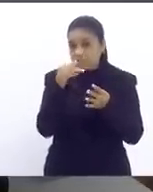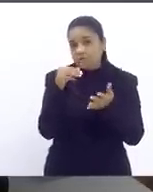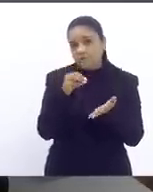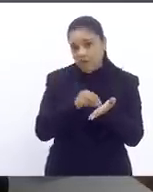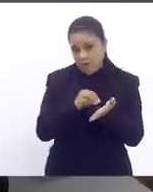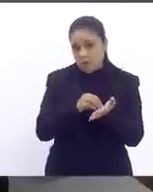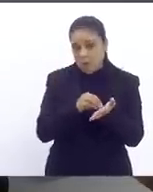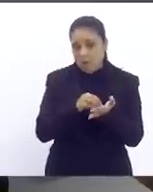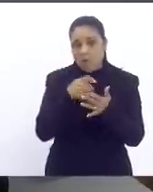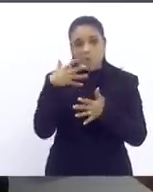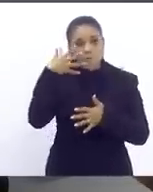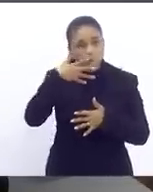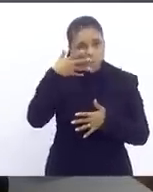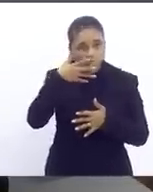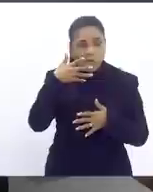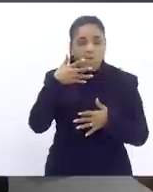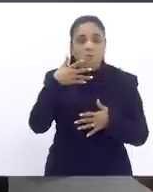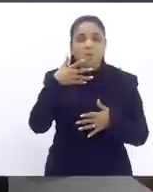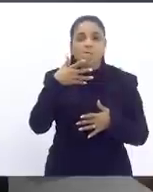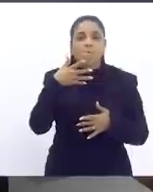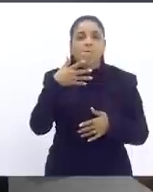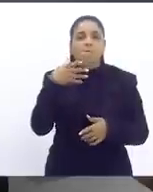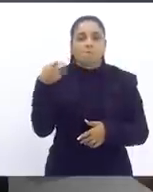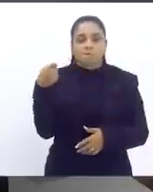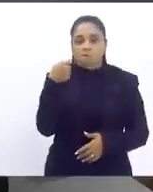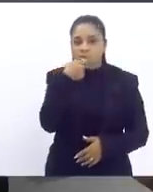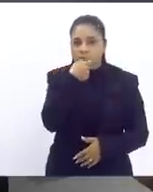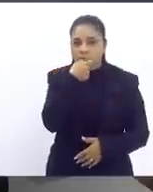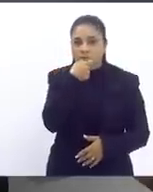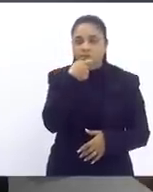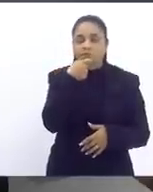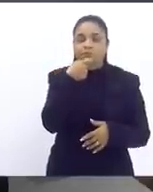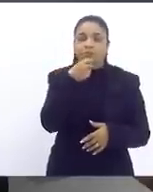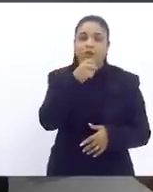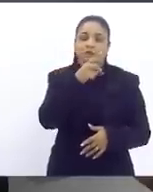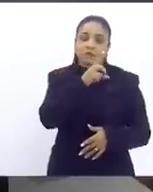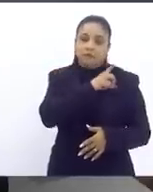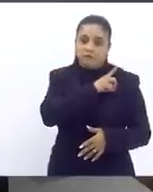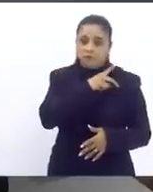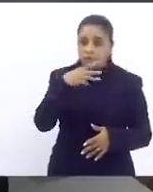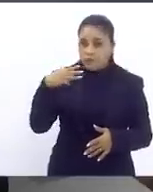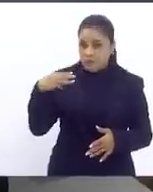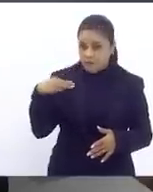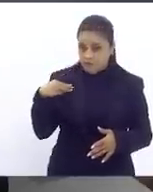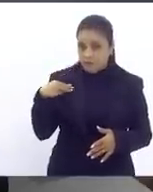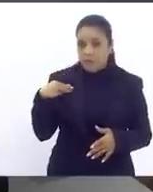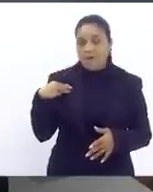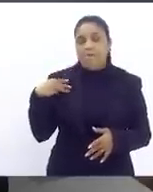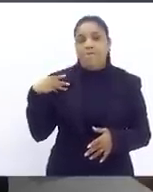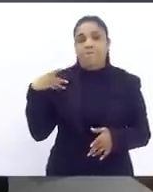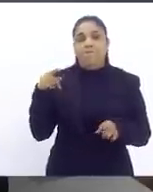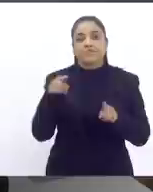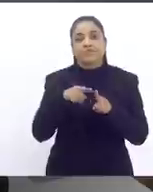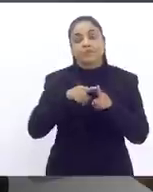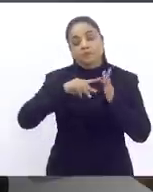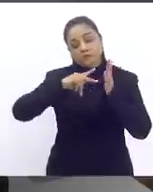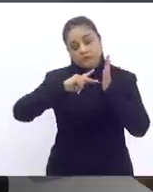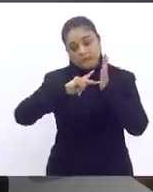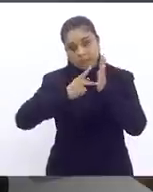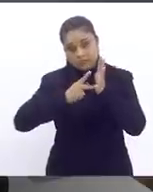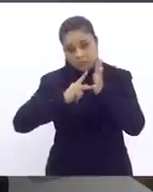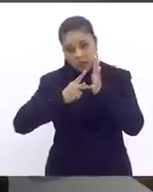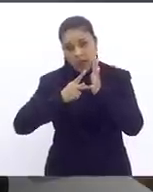ainda quero passar a palavra aqui para nossa Defensoria Pública querida e também para o sindicato nacional